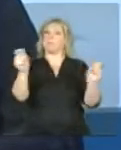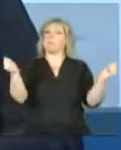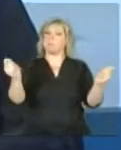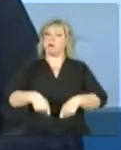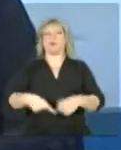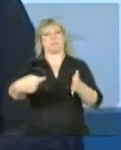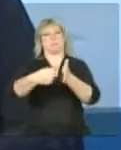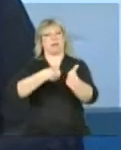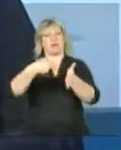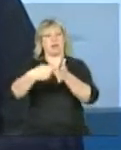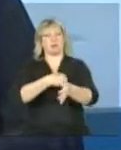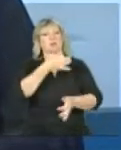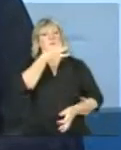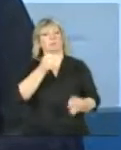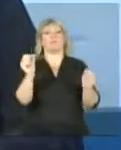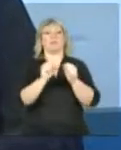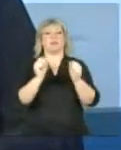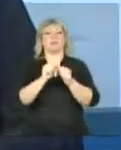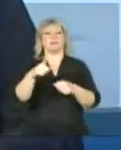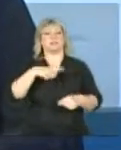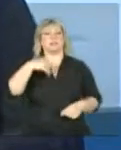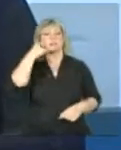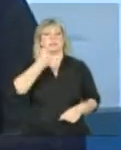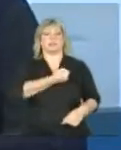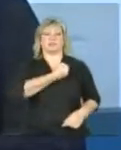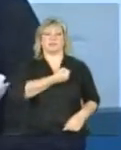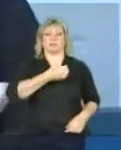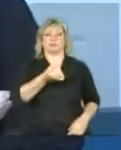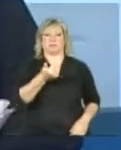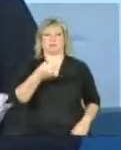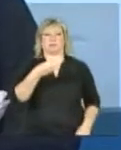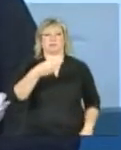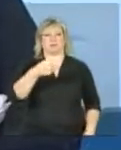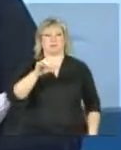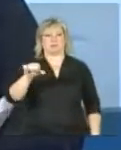com as suas perguntas e sugestões pelos números